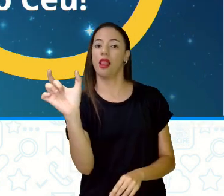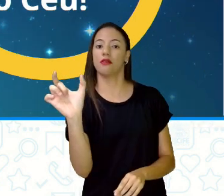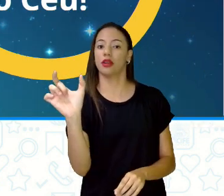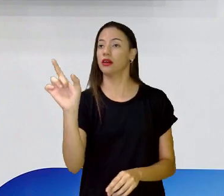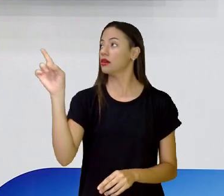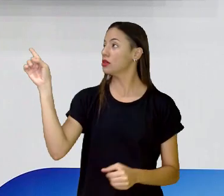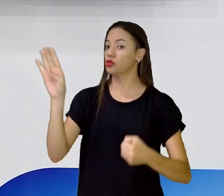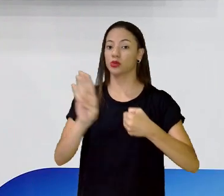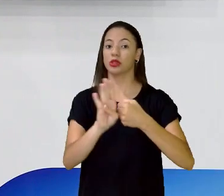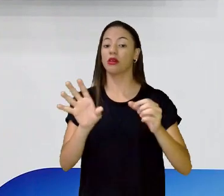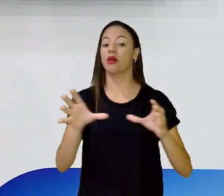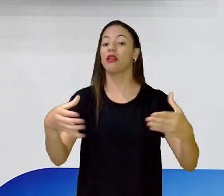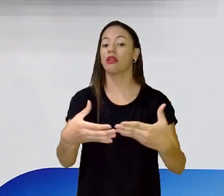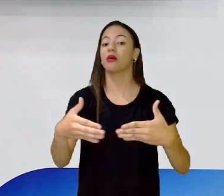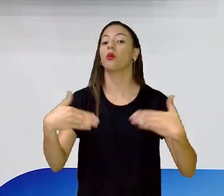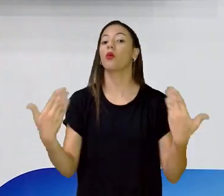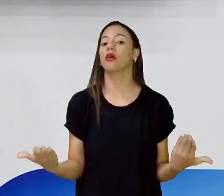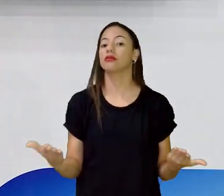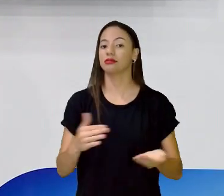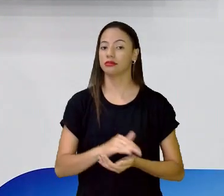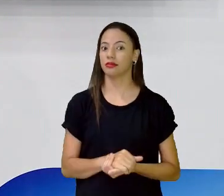coletivo? Vou falar, hein?